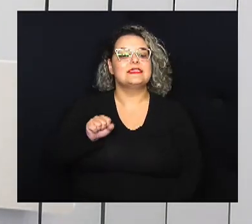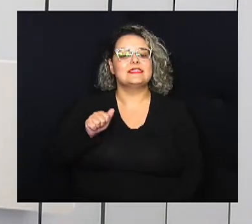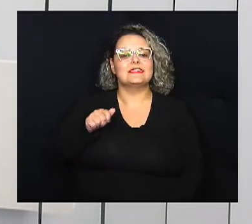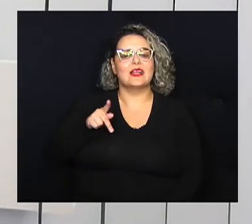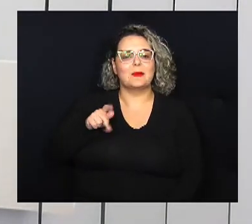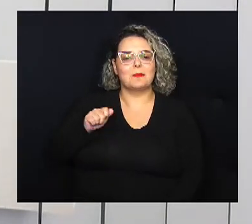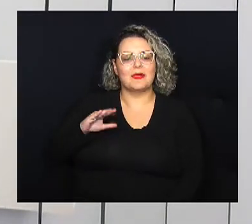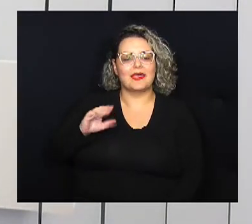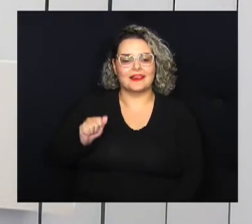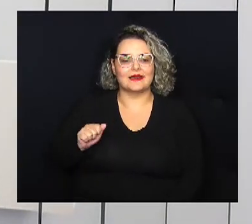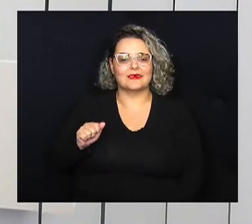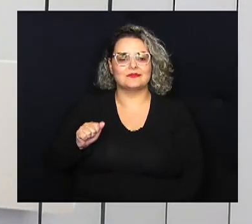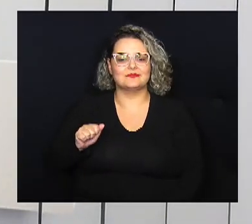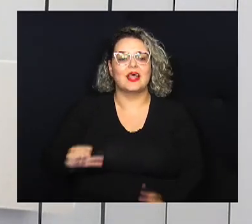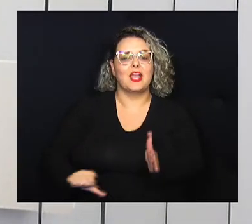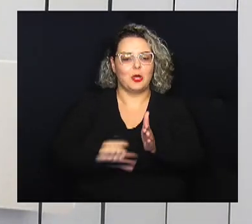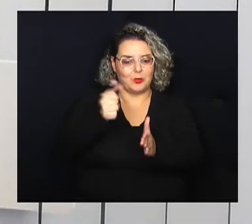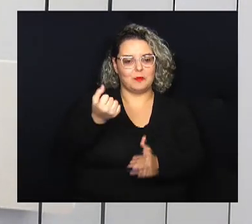o DDD